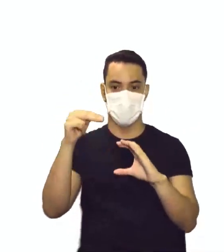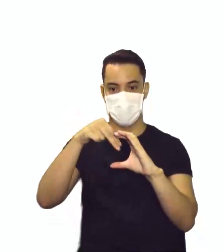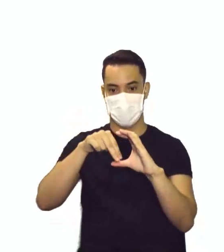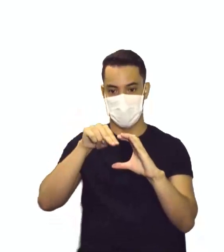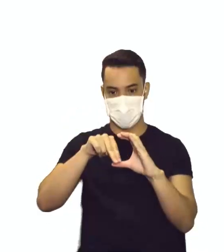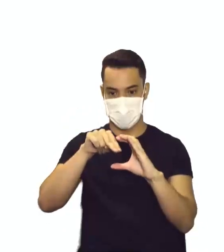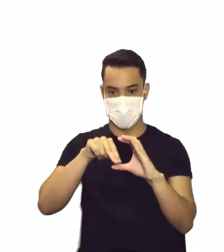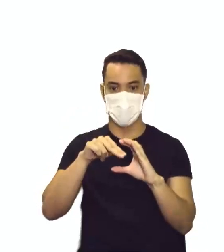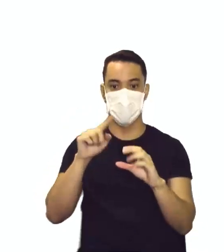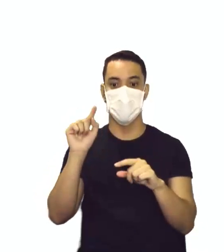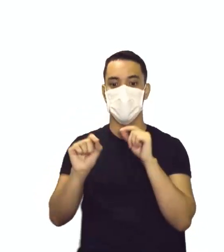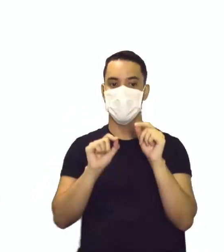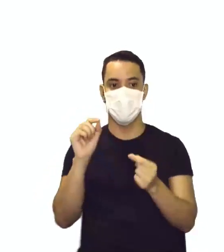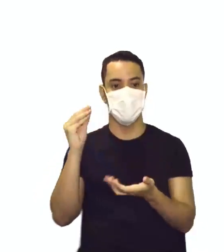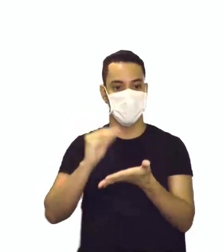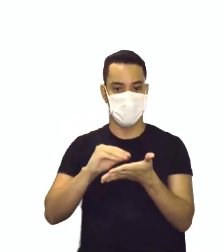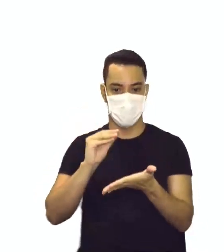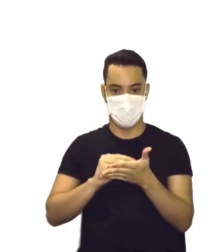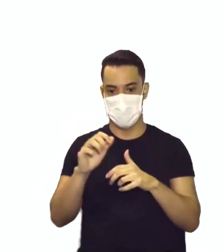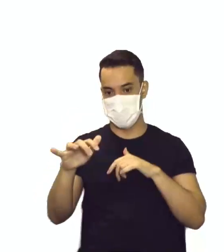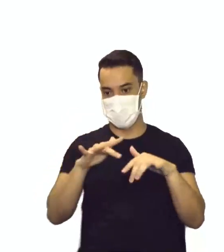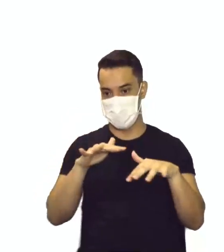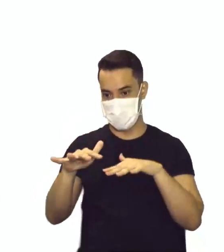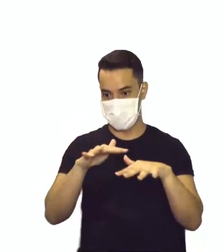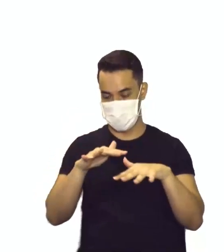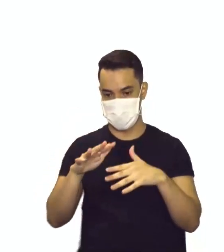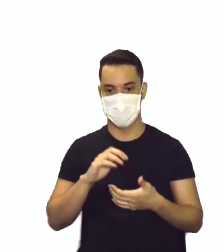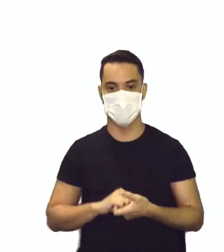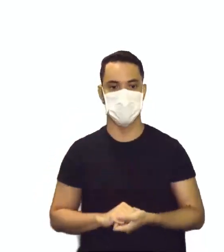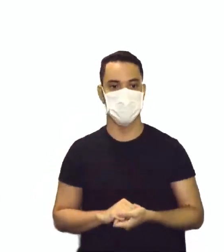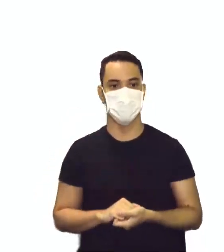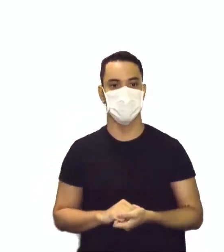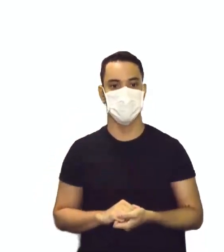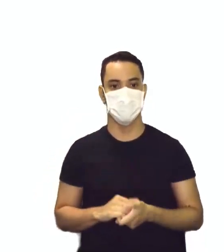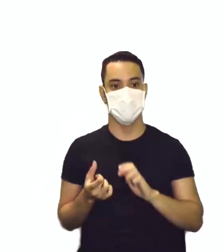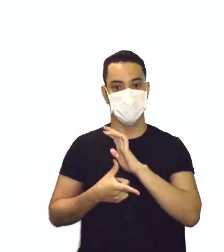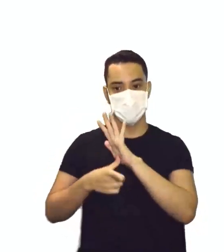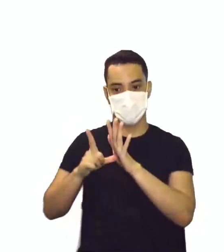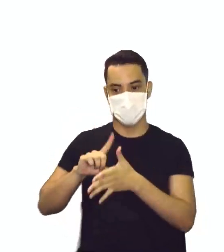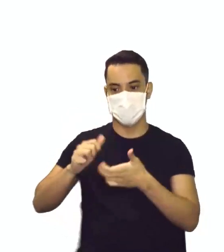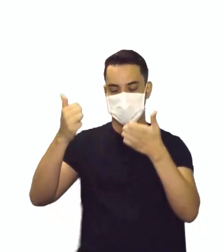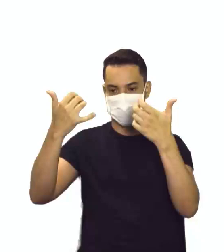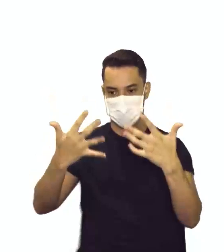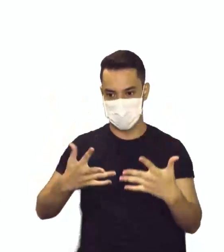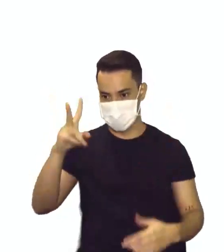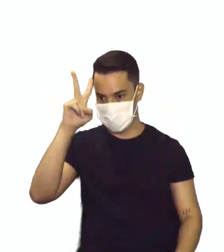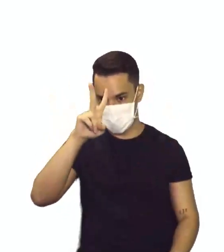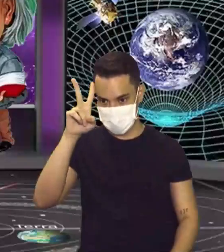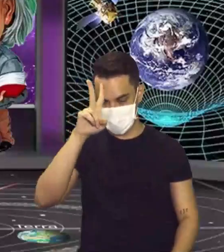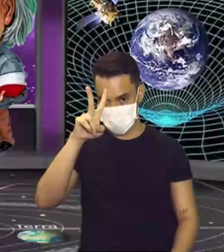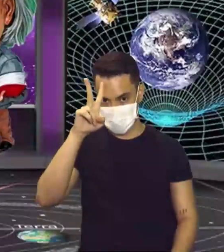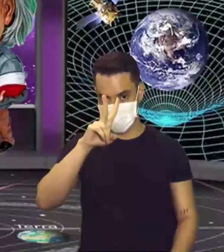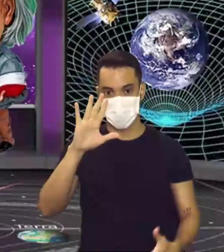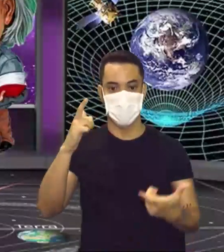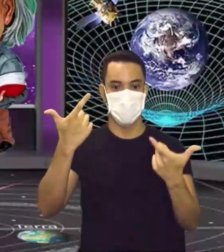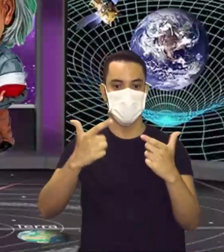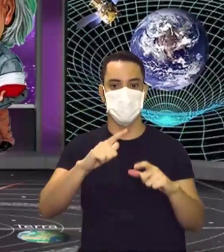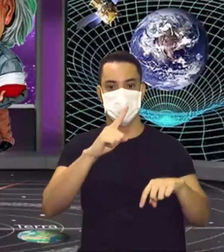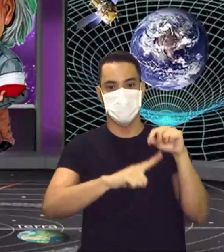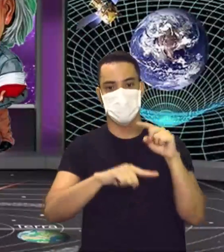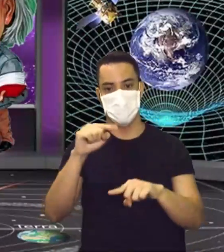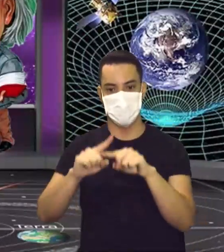núcleo, o que inibe a sua movimentação. Como eu falei para vocês, lembram disso? Lá nos